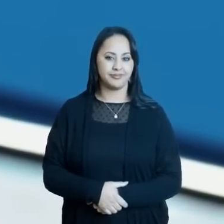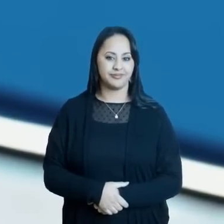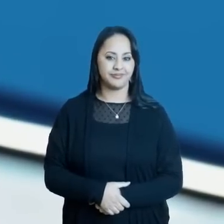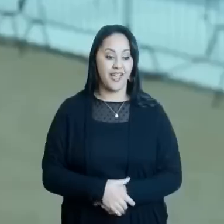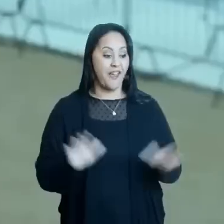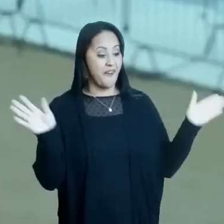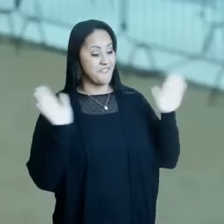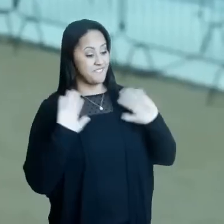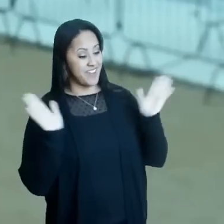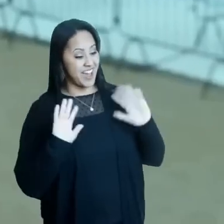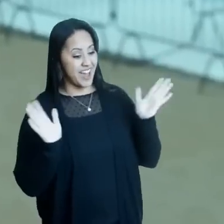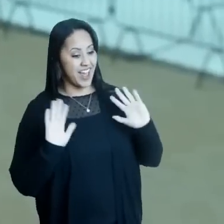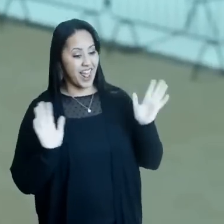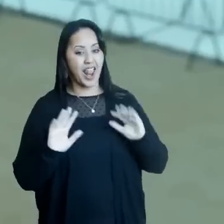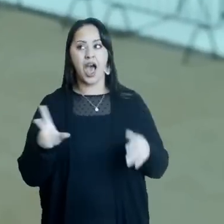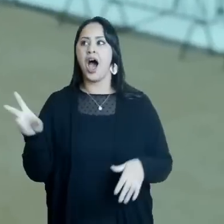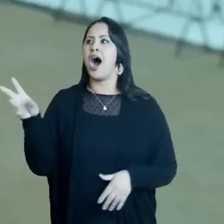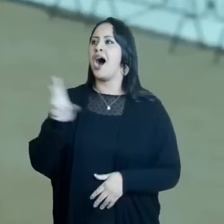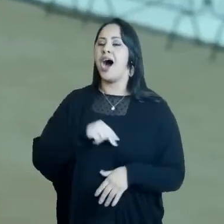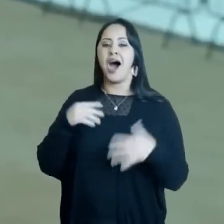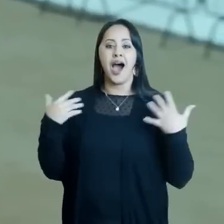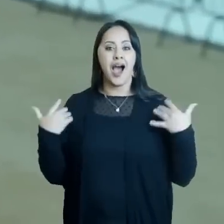Fala, abençoado.